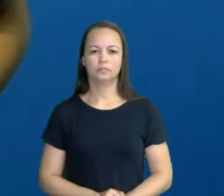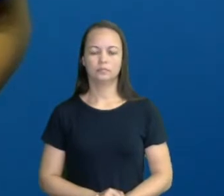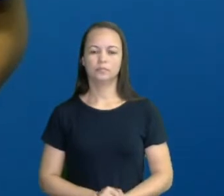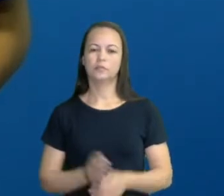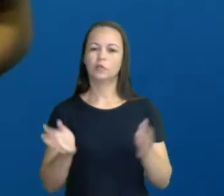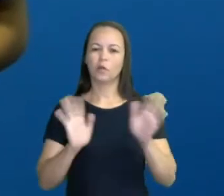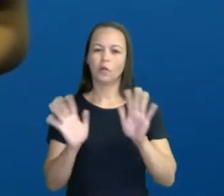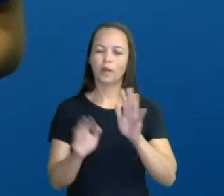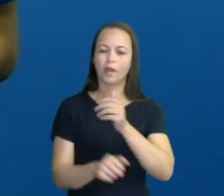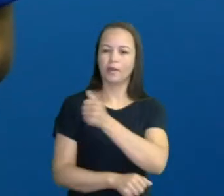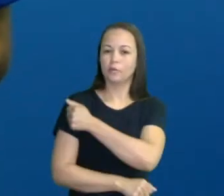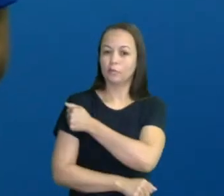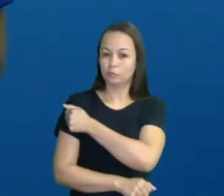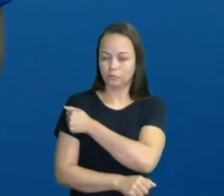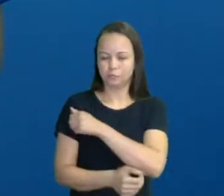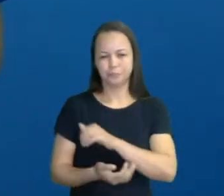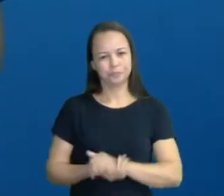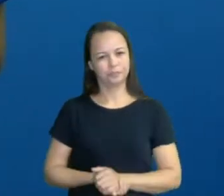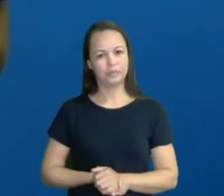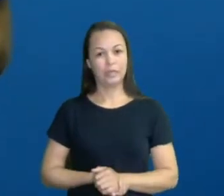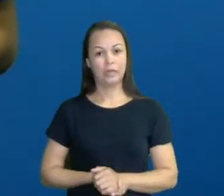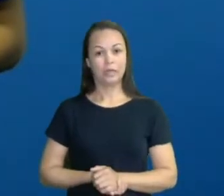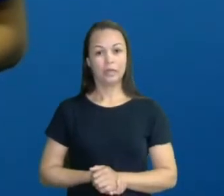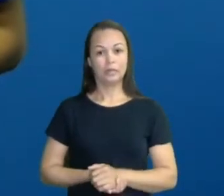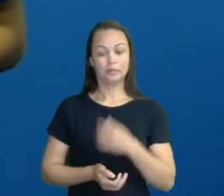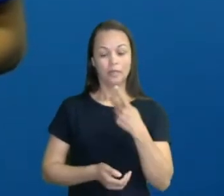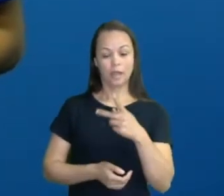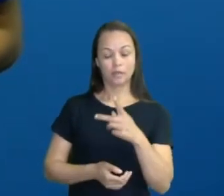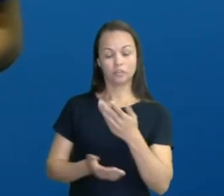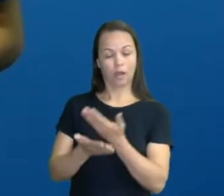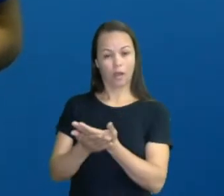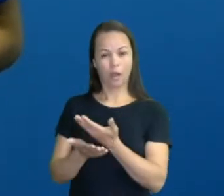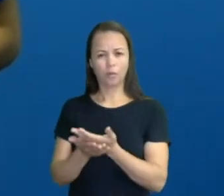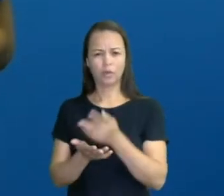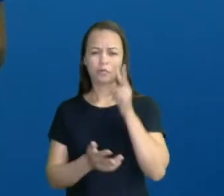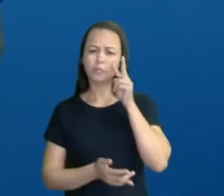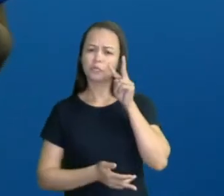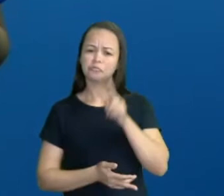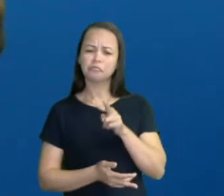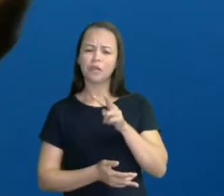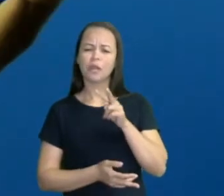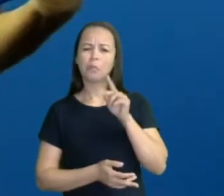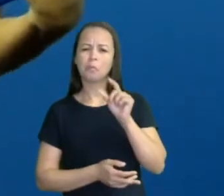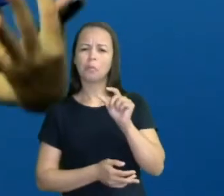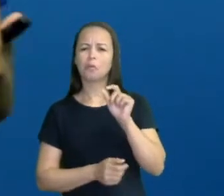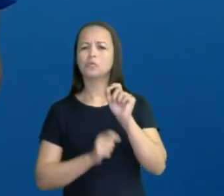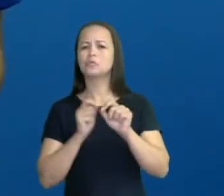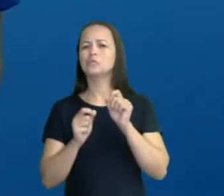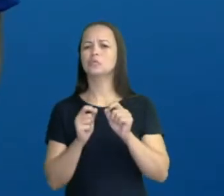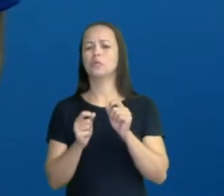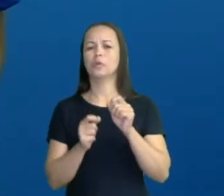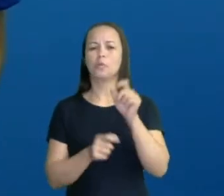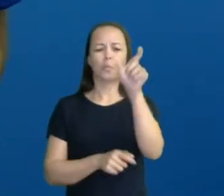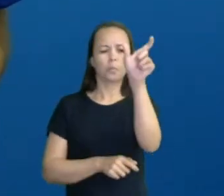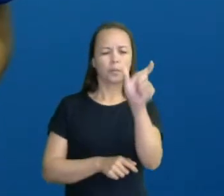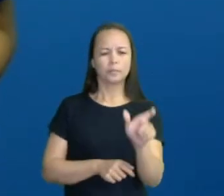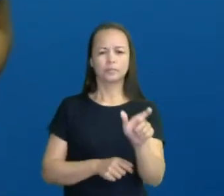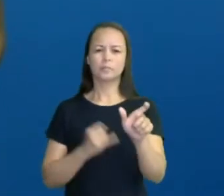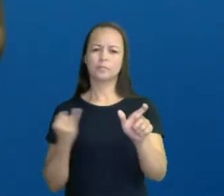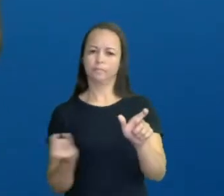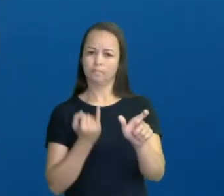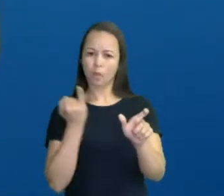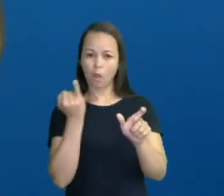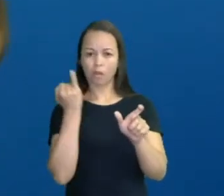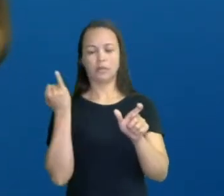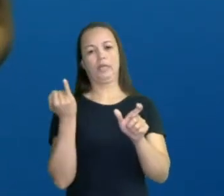Olá, pessoal! Nesta aula, vamos ver um pouco sobre uma figura muito importante